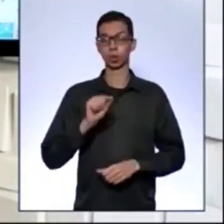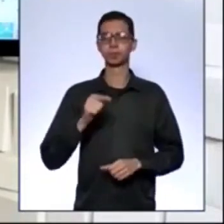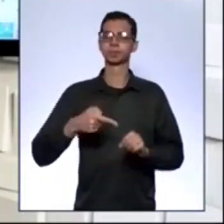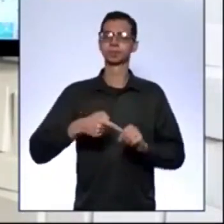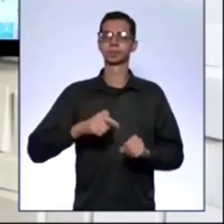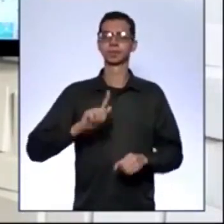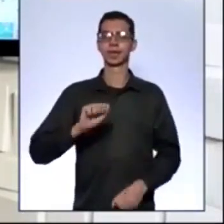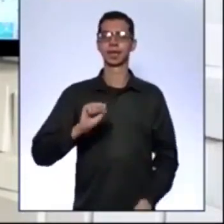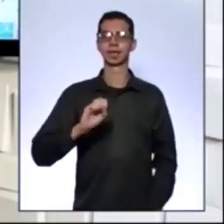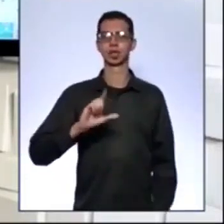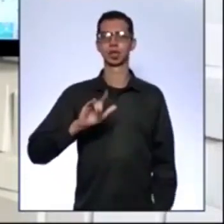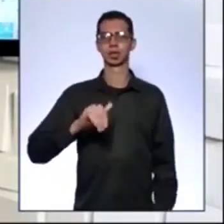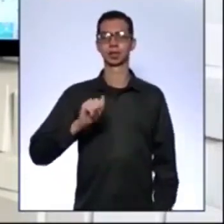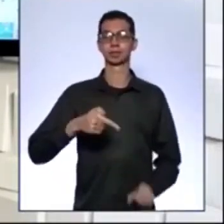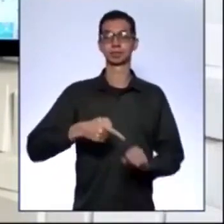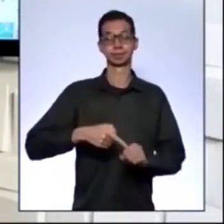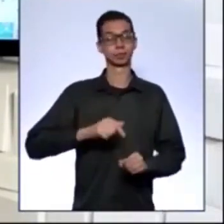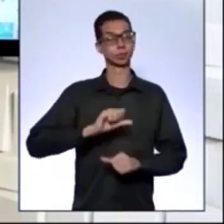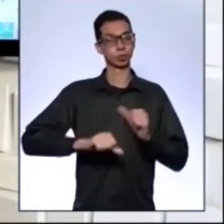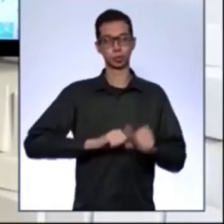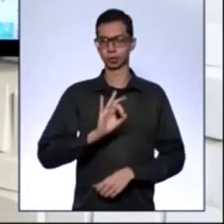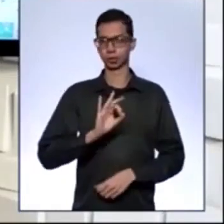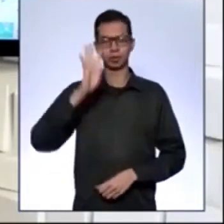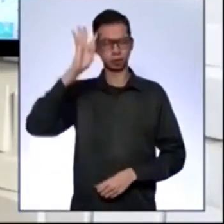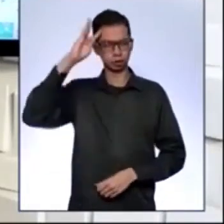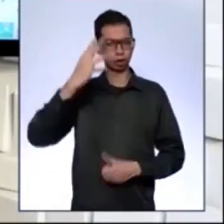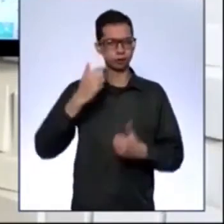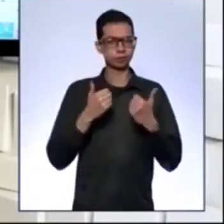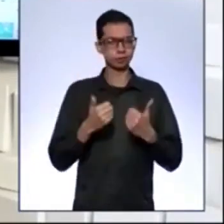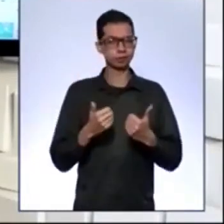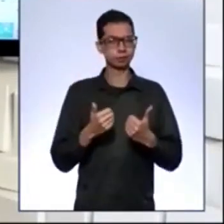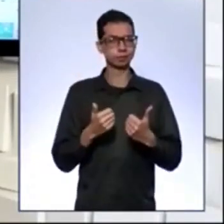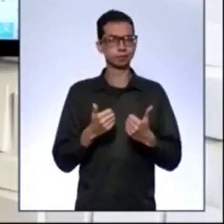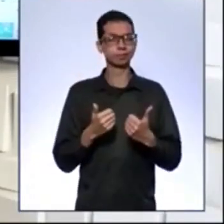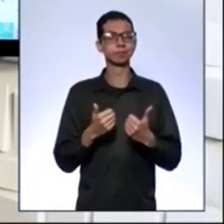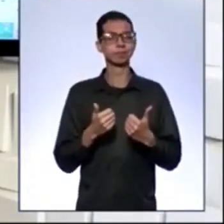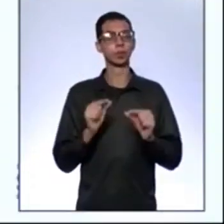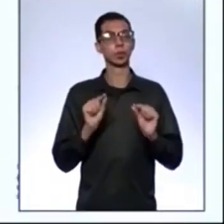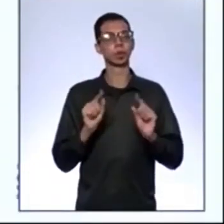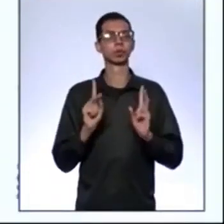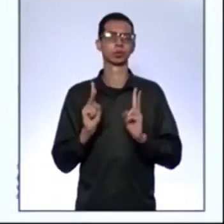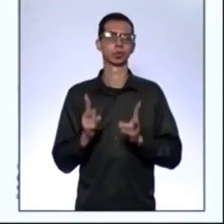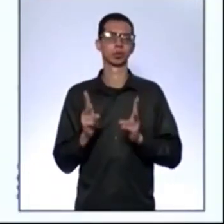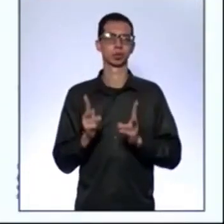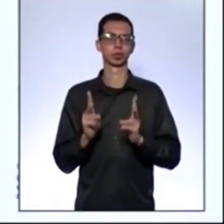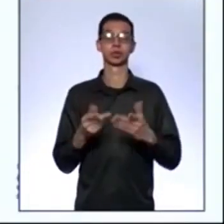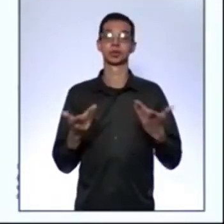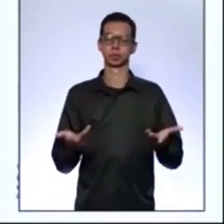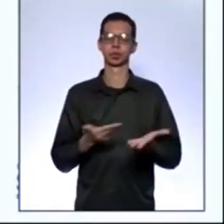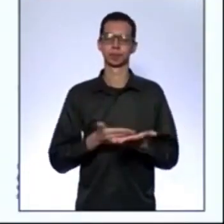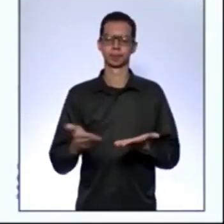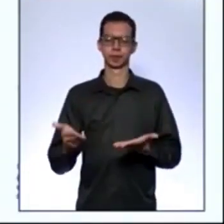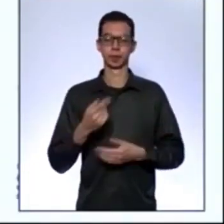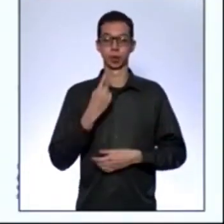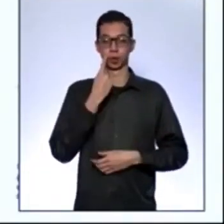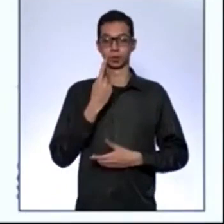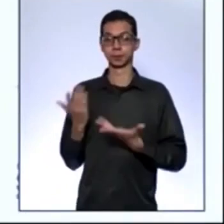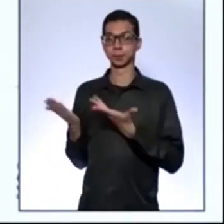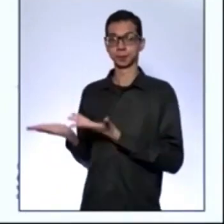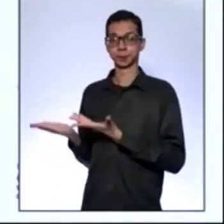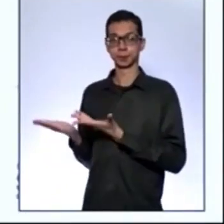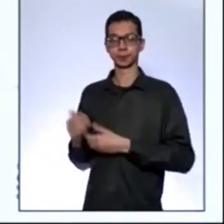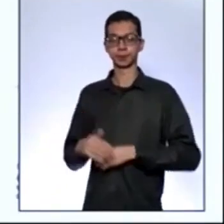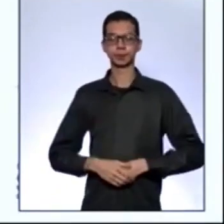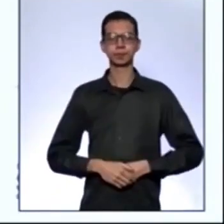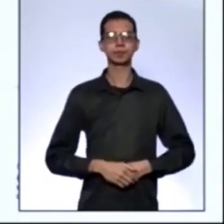fica com sorte a gasolina resolve a questão pelo que fica constante tomar Olha aí para nós